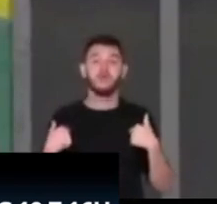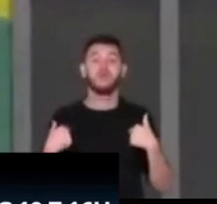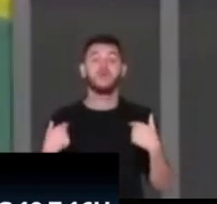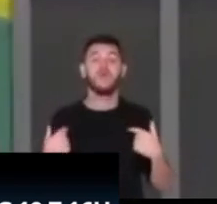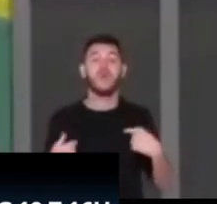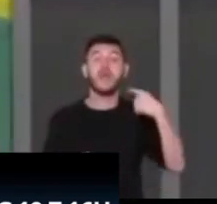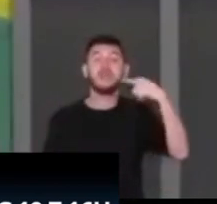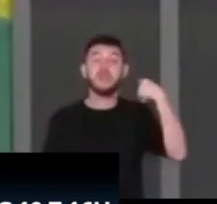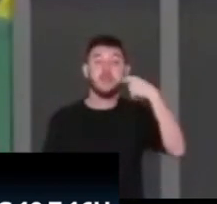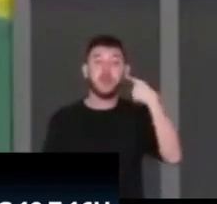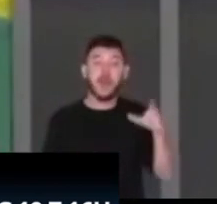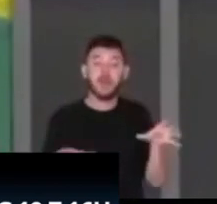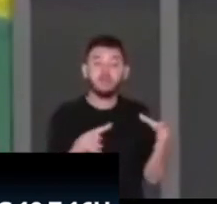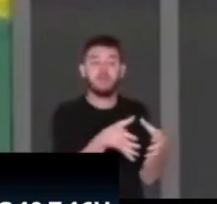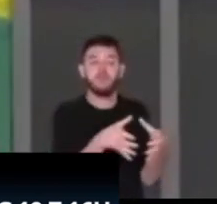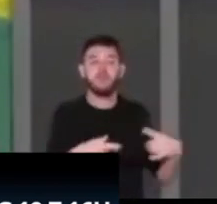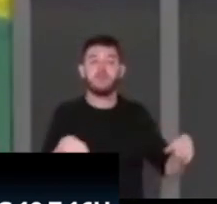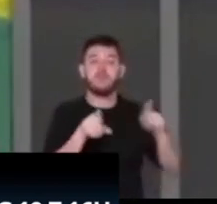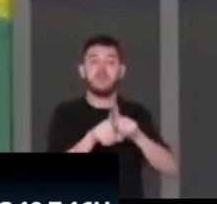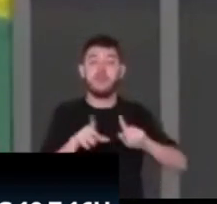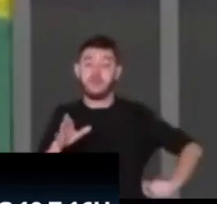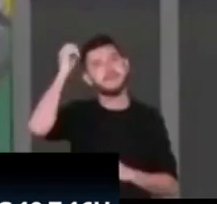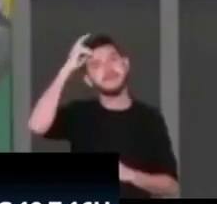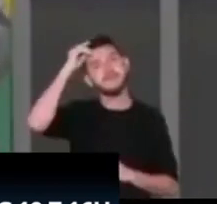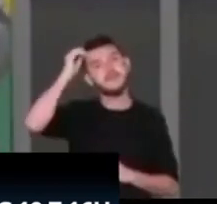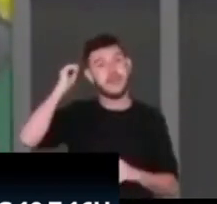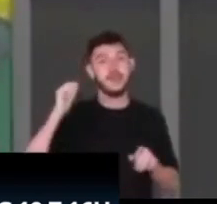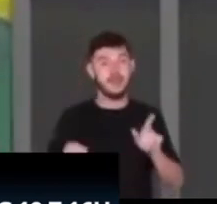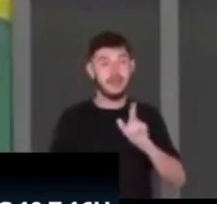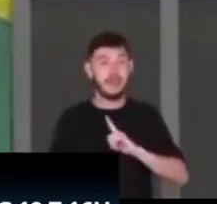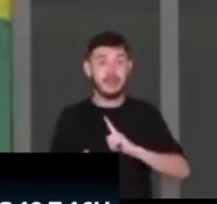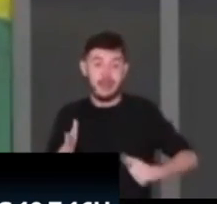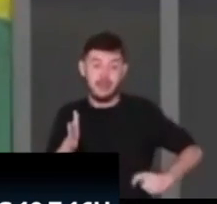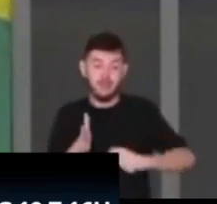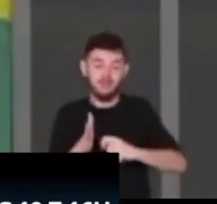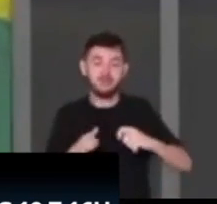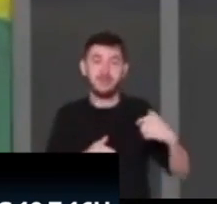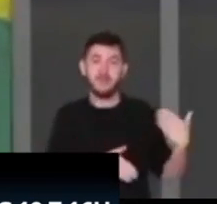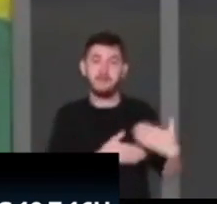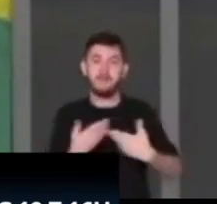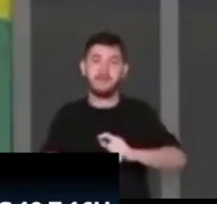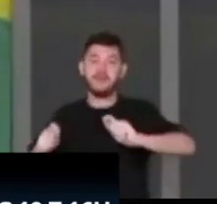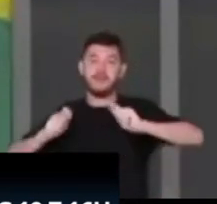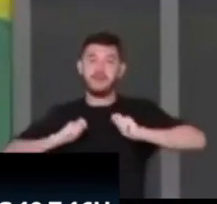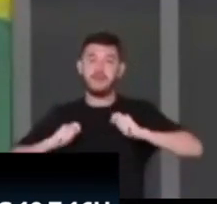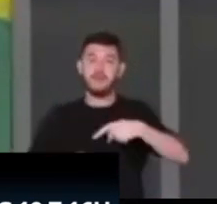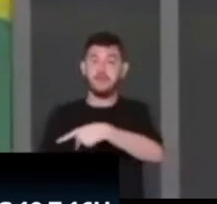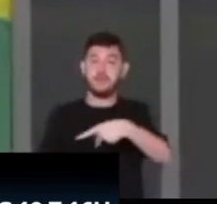uma denúncia por prevaricação do presidente da República